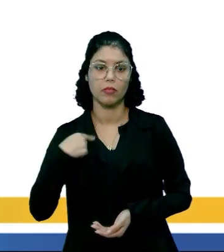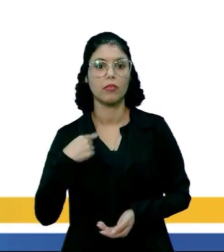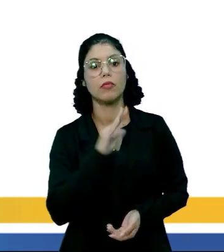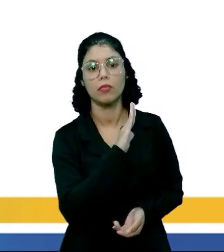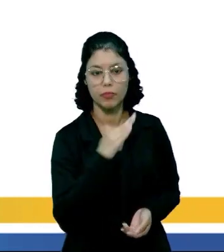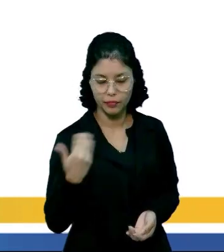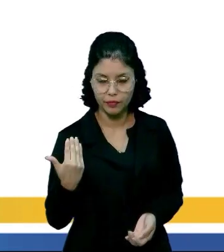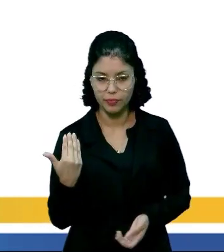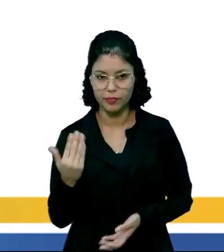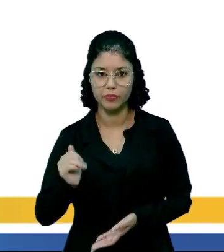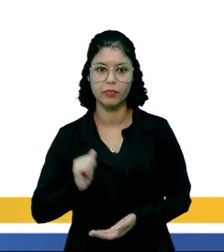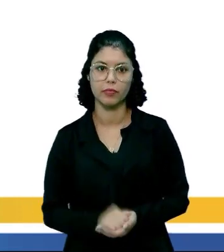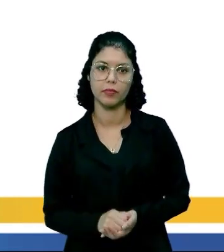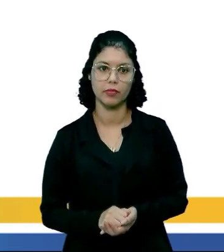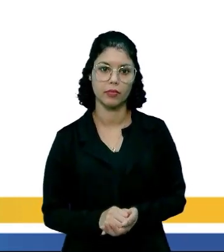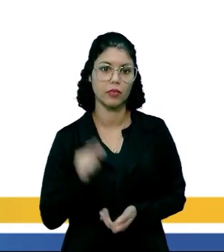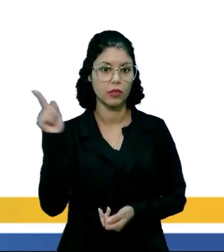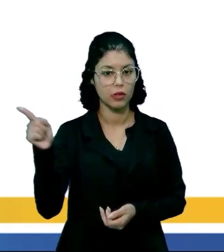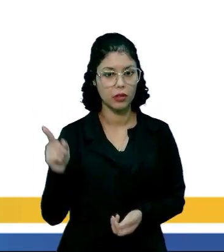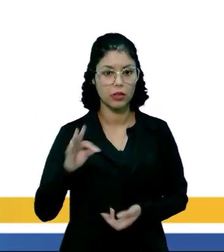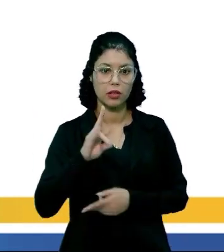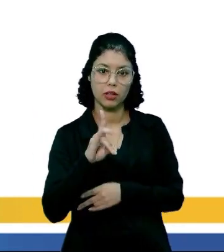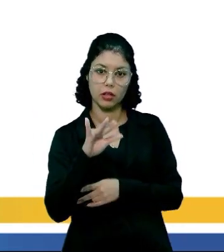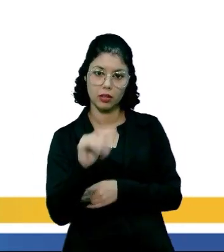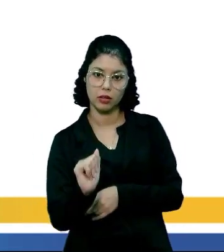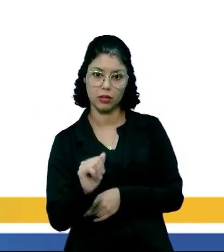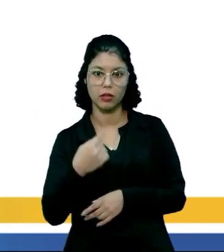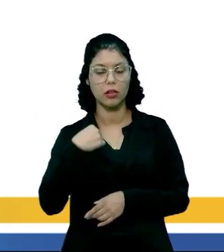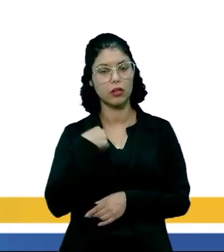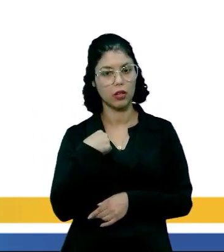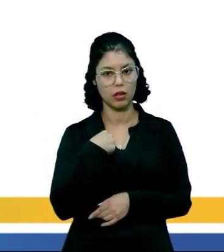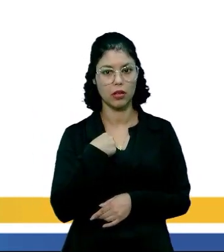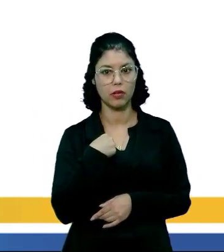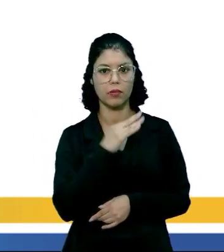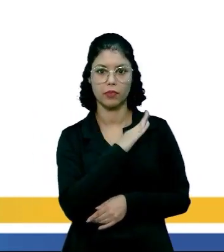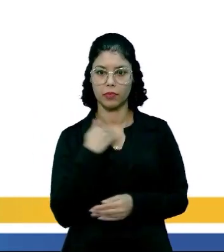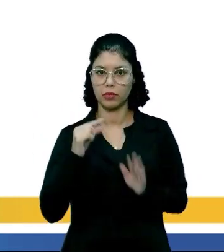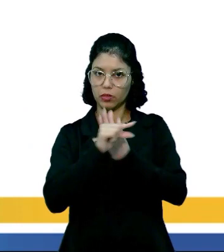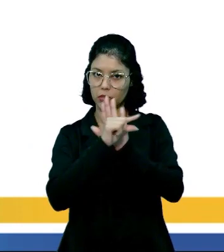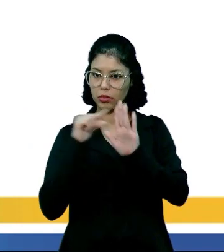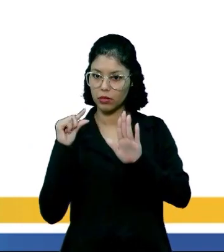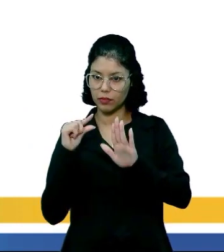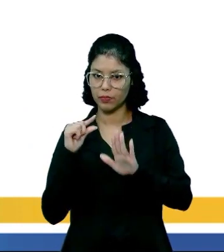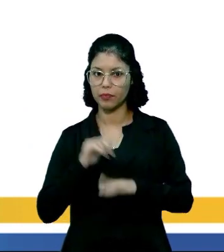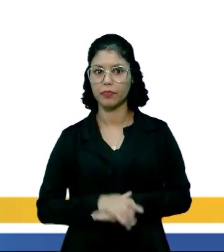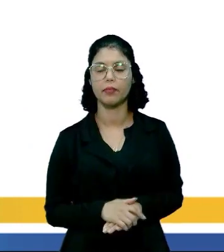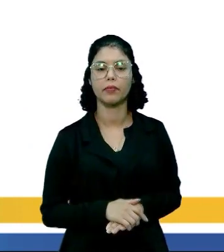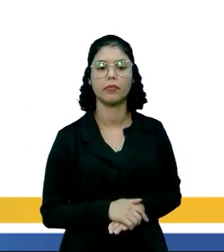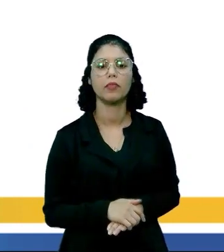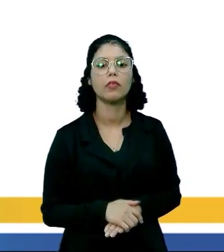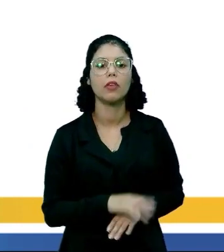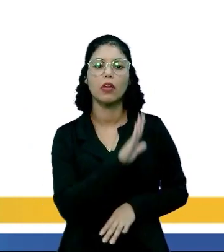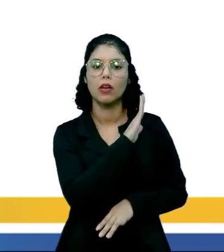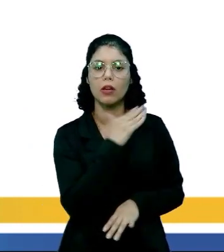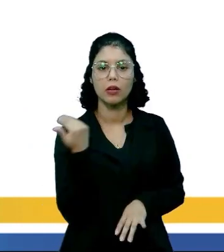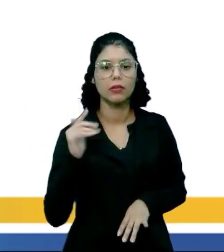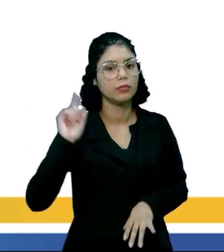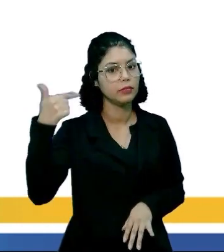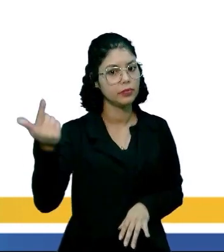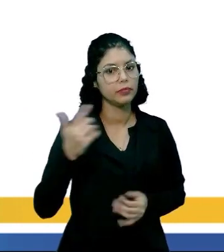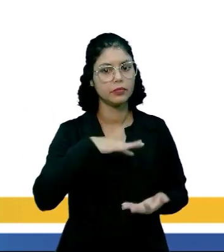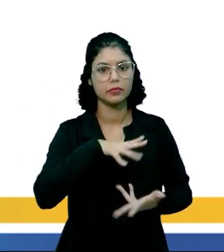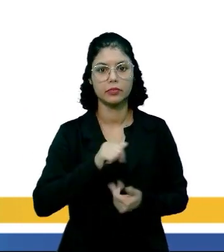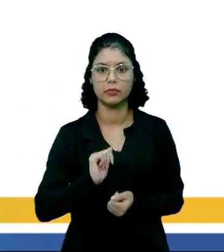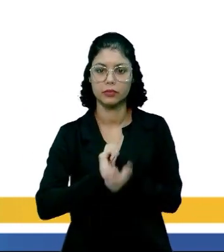morrerá e eu morrerei. Ele deixará a tabuleta e eu deixarei versos.